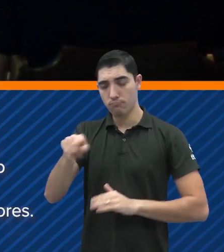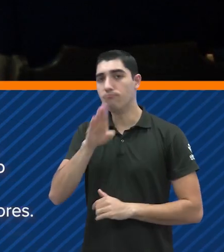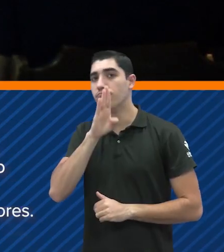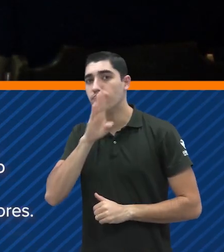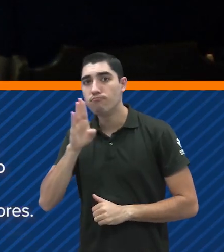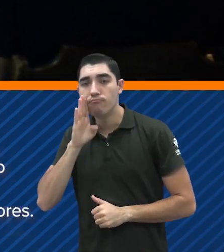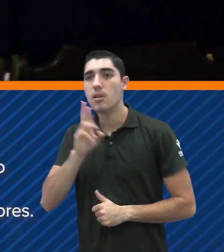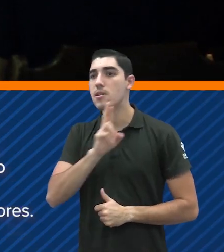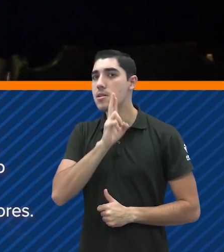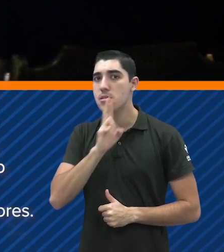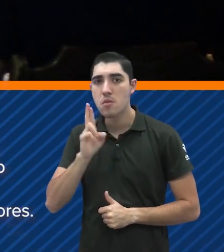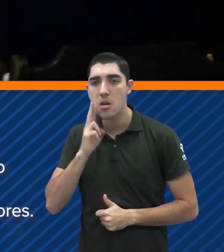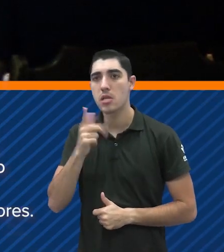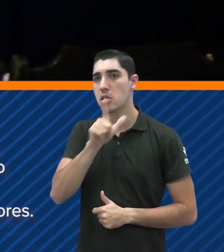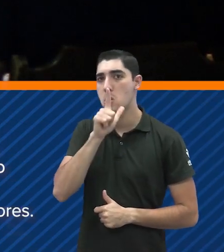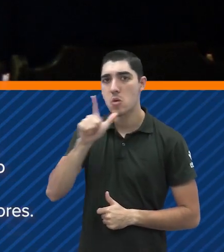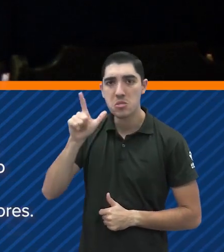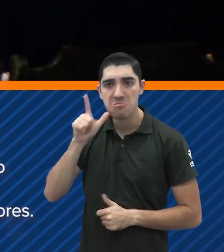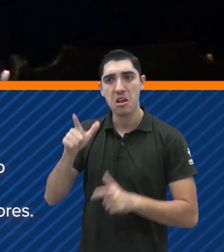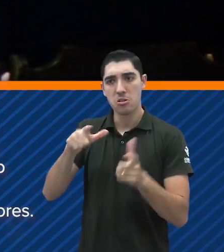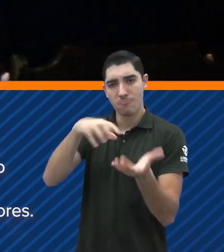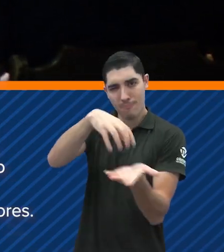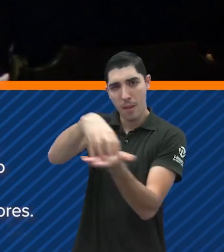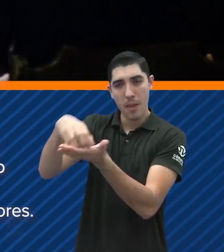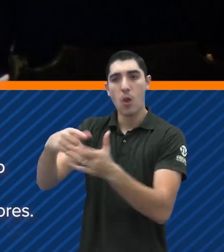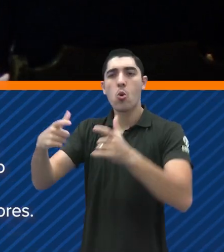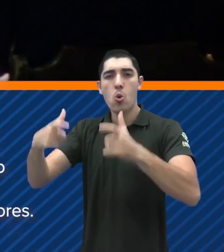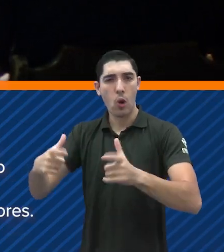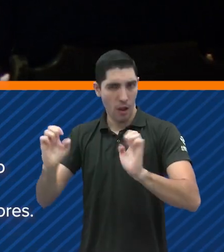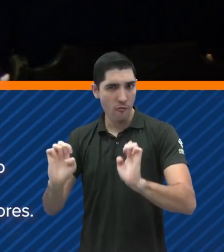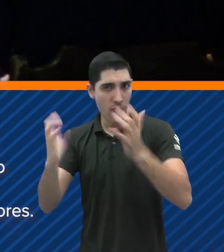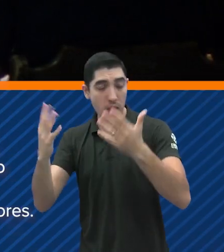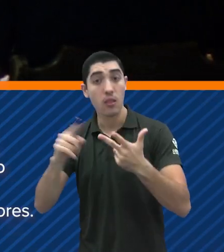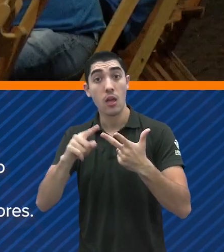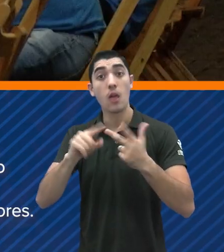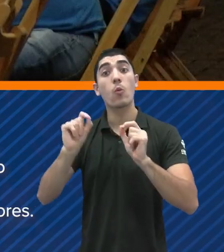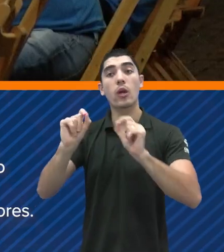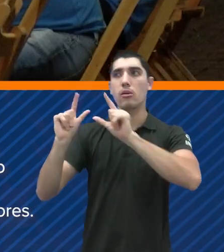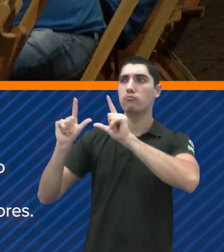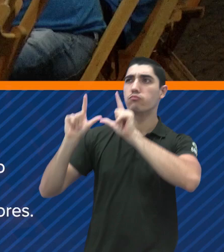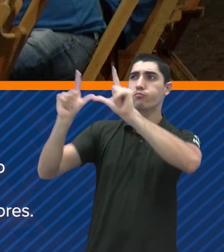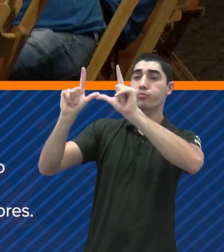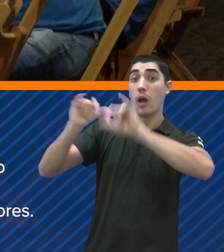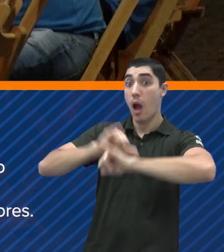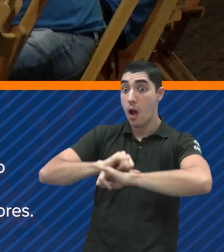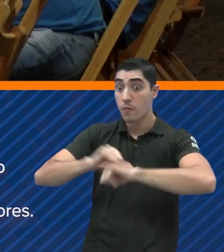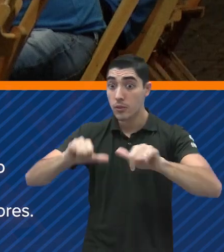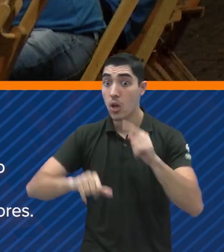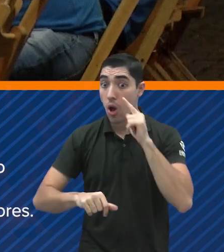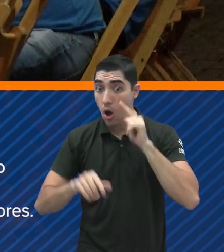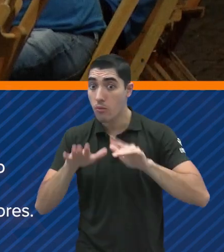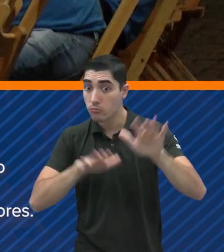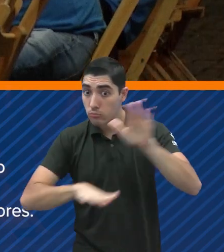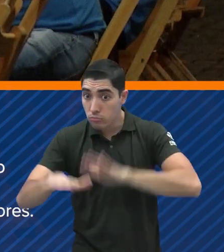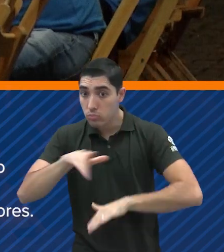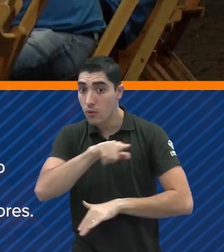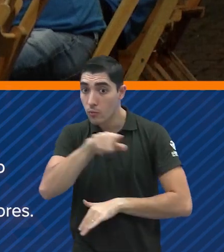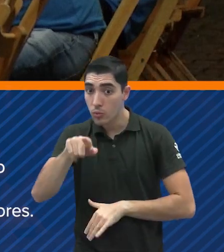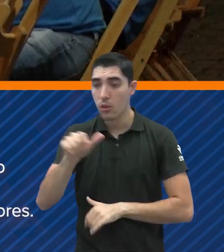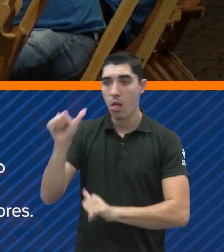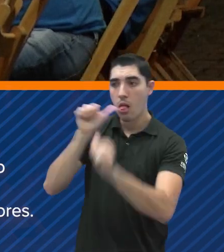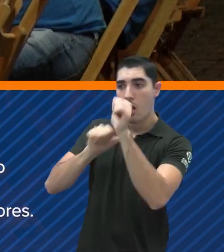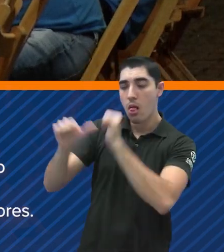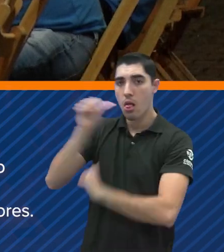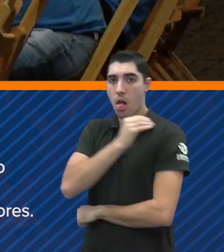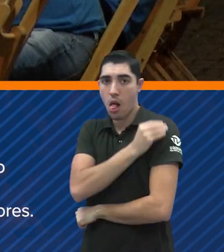bares, restaurantes, lanchonetes e casas de evento incluam frases de alerta nos cardápios sobre os riscos de consumir